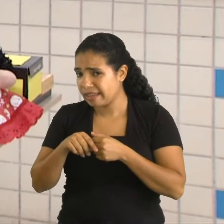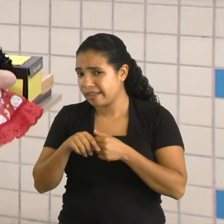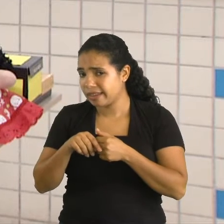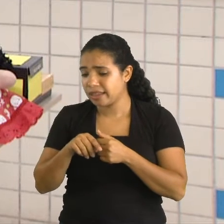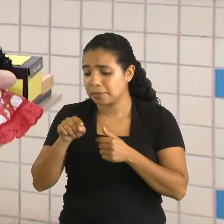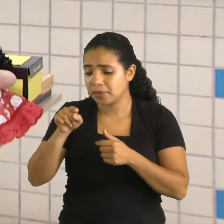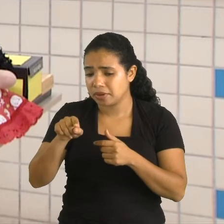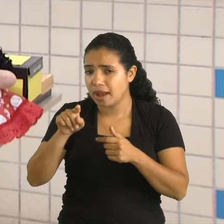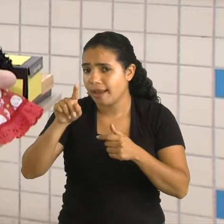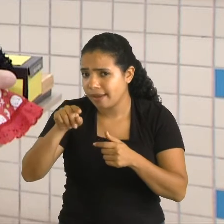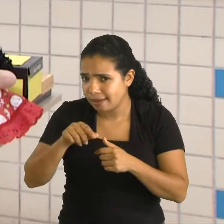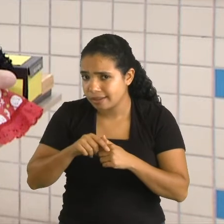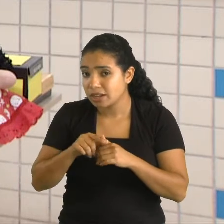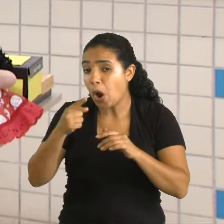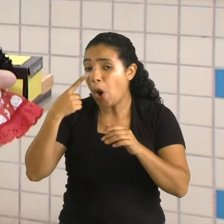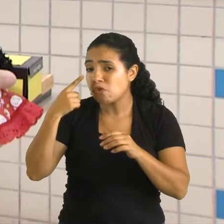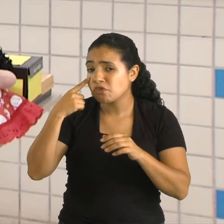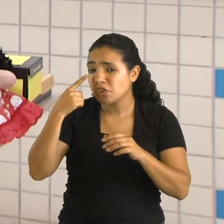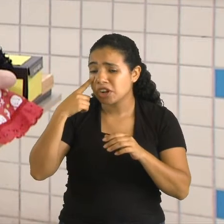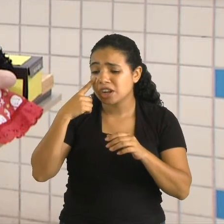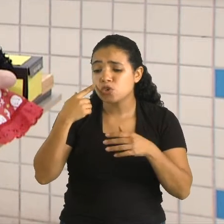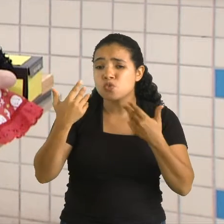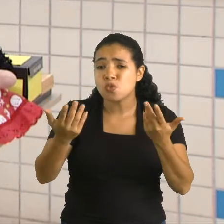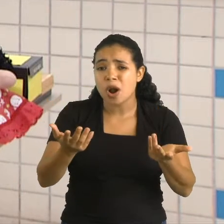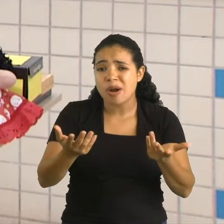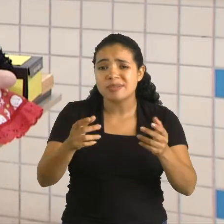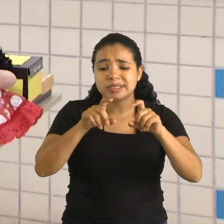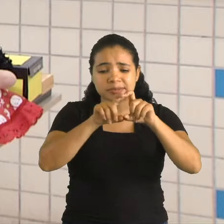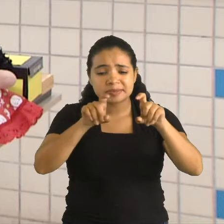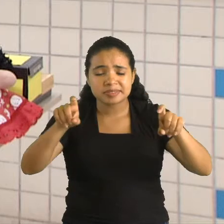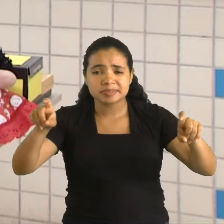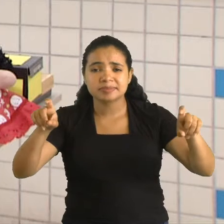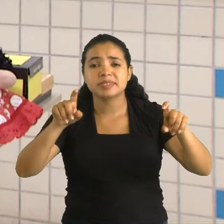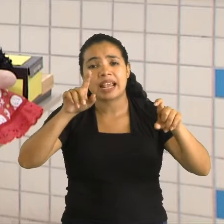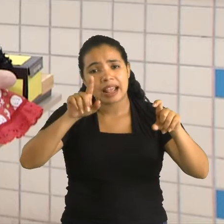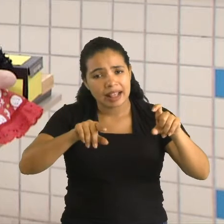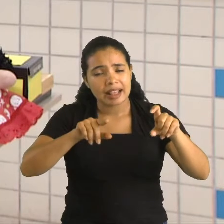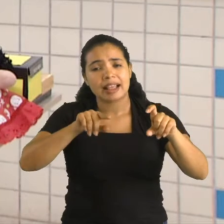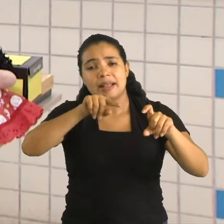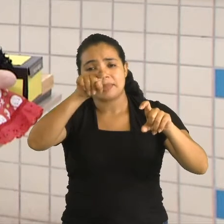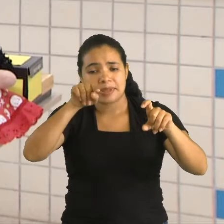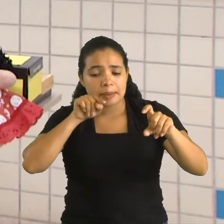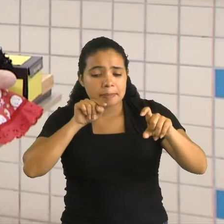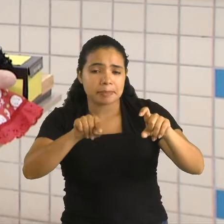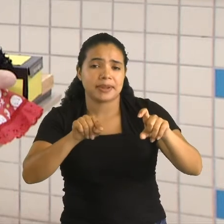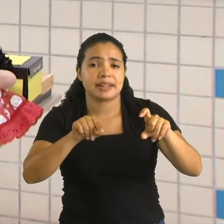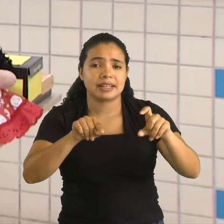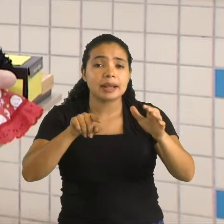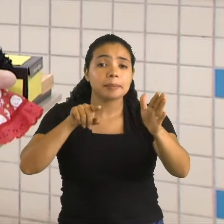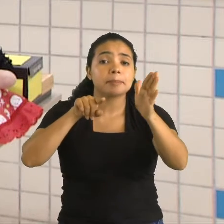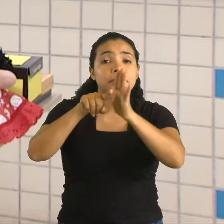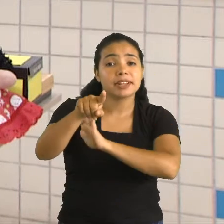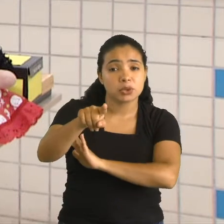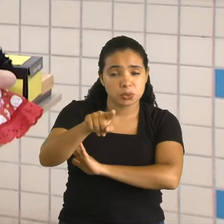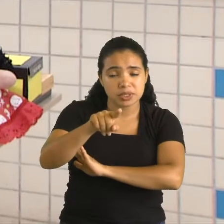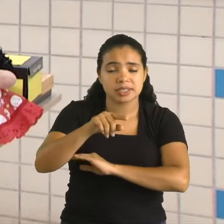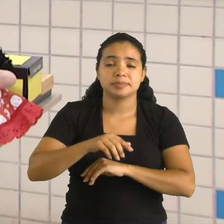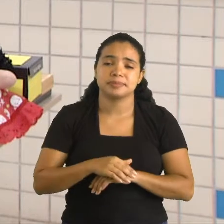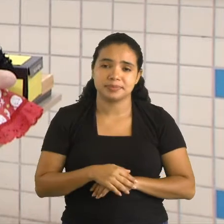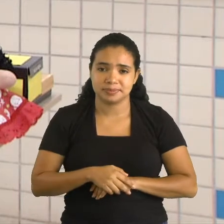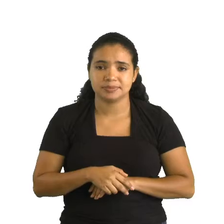no final da frase. Lembra o que eu falei no início? Isso mesmo, o sinal de interrogação está fazendo uma